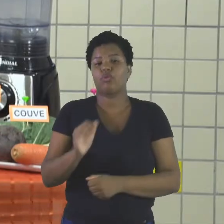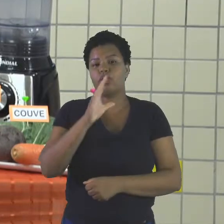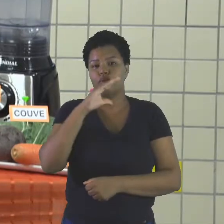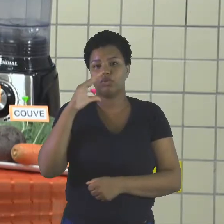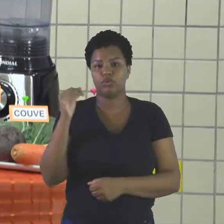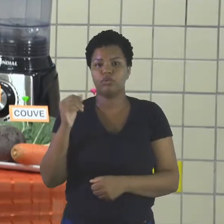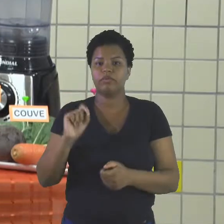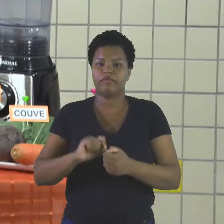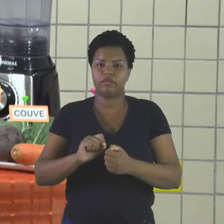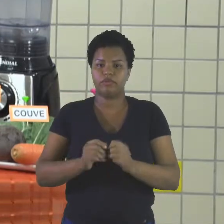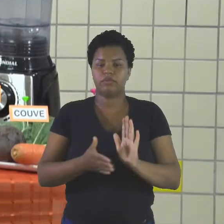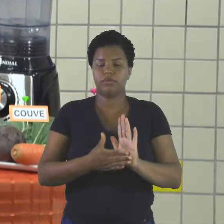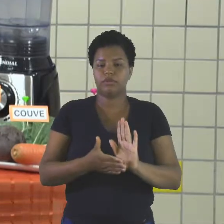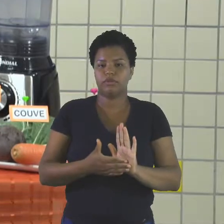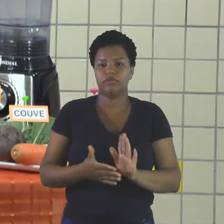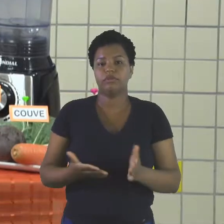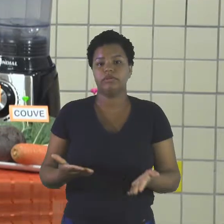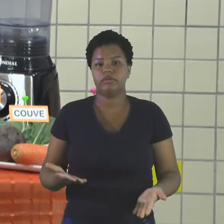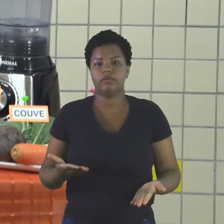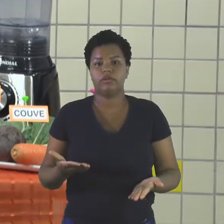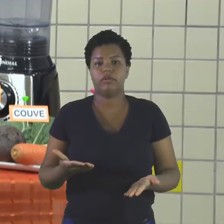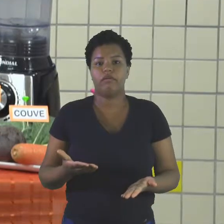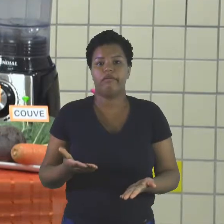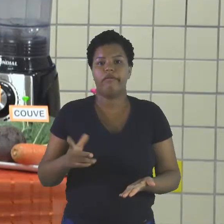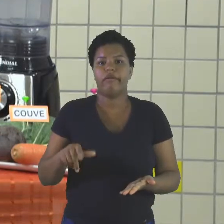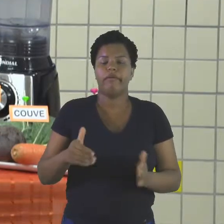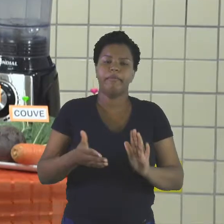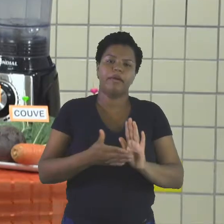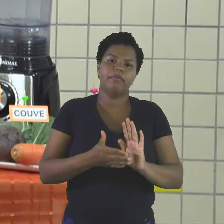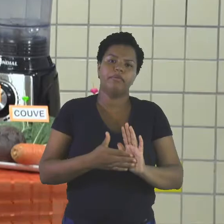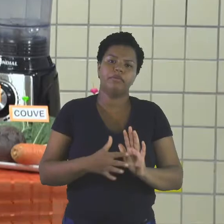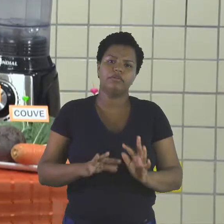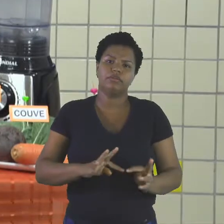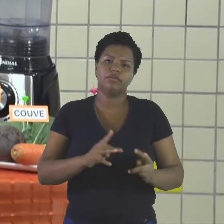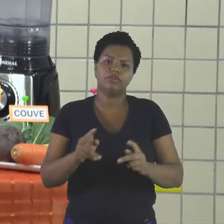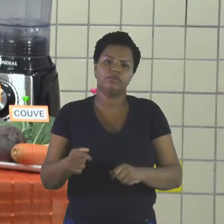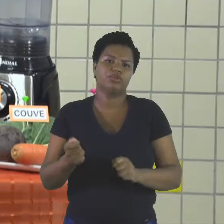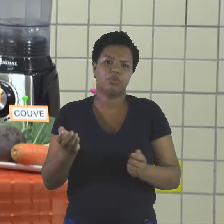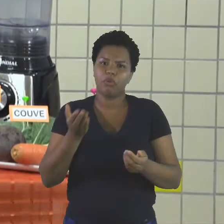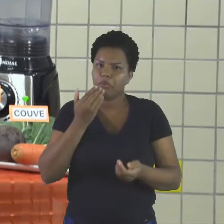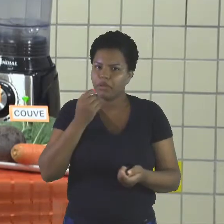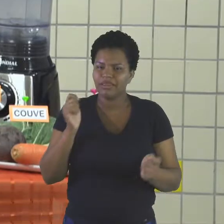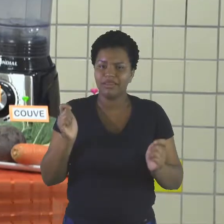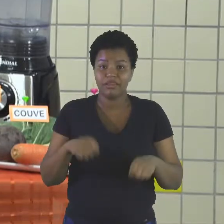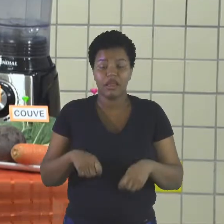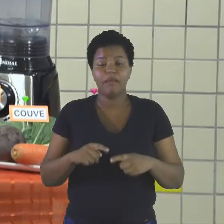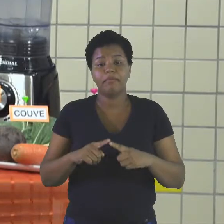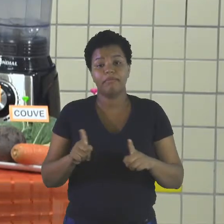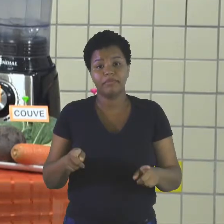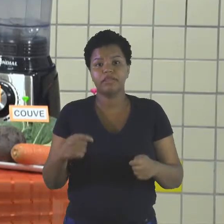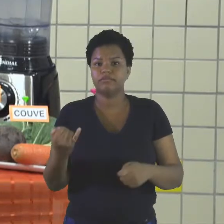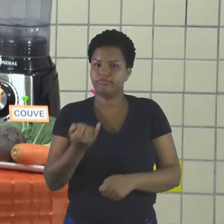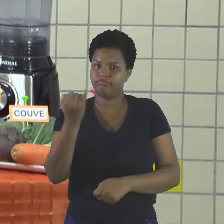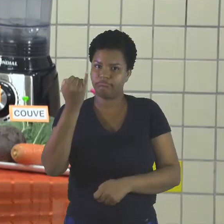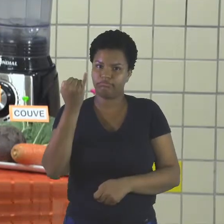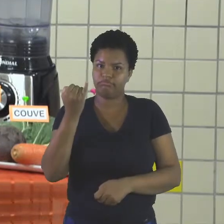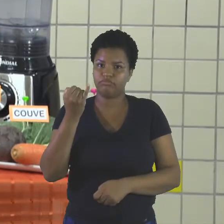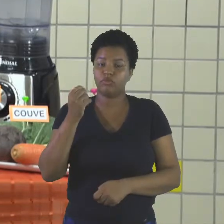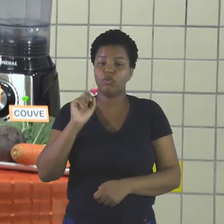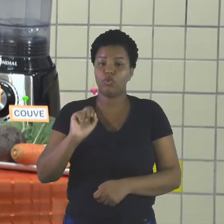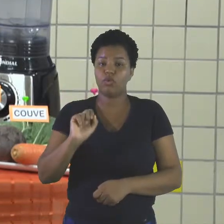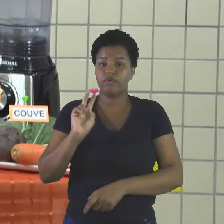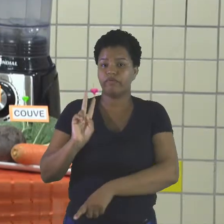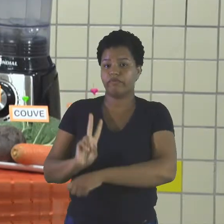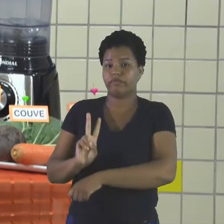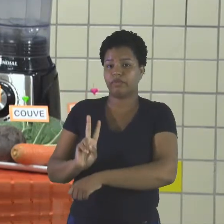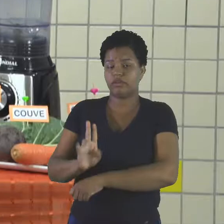proposta serve por mais que seja uma proposta e que tudo é comestível mas é importante o olhar de um